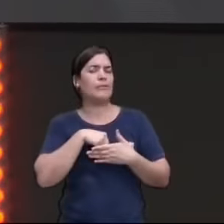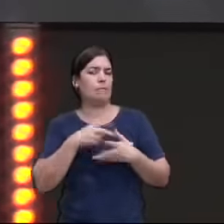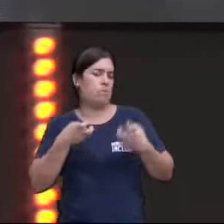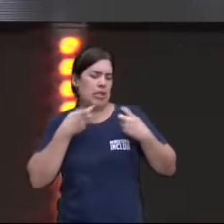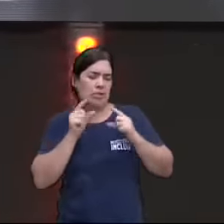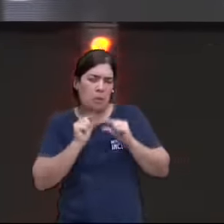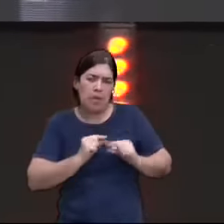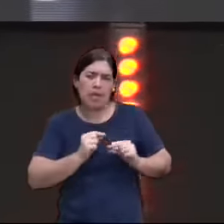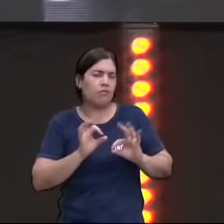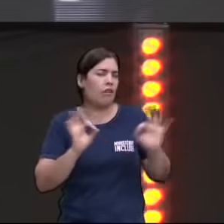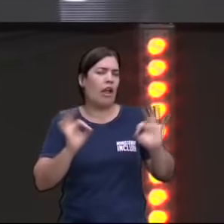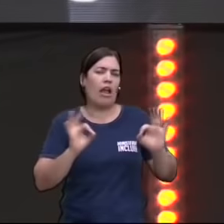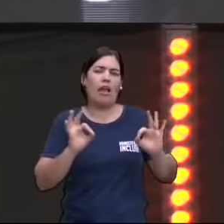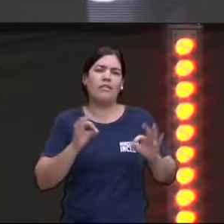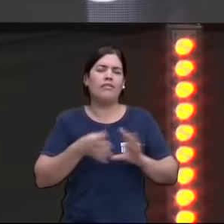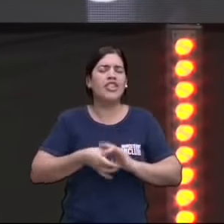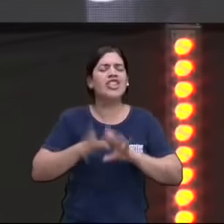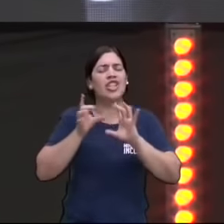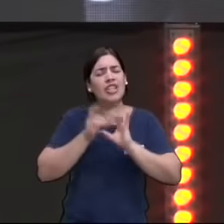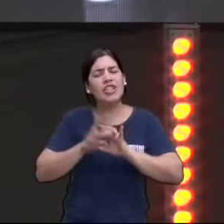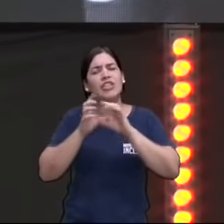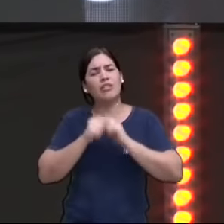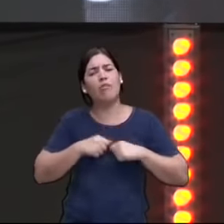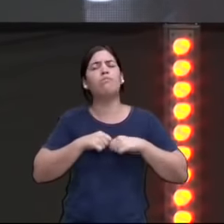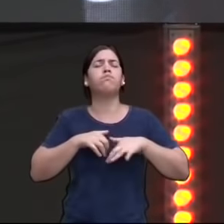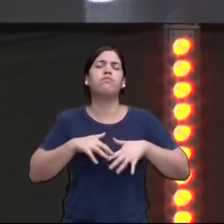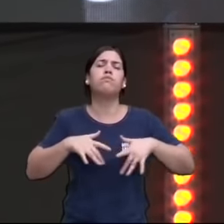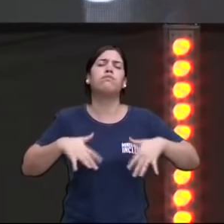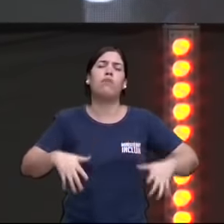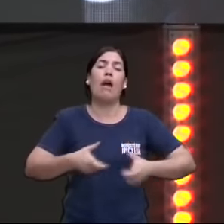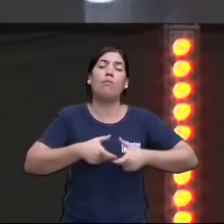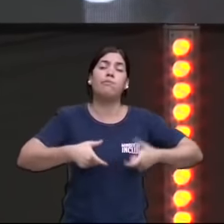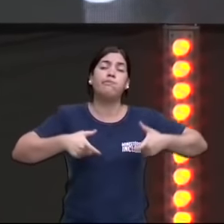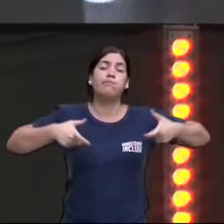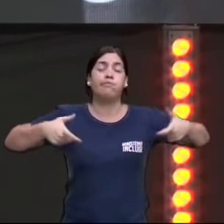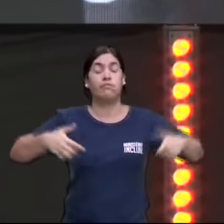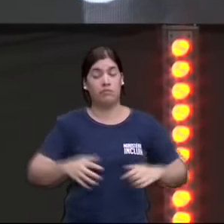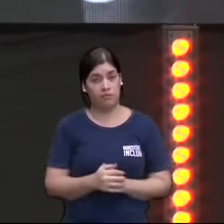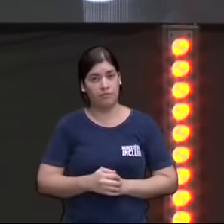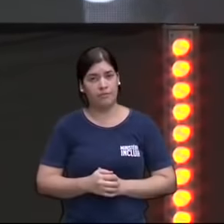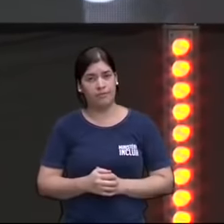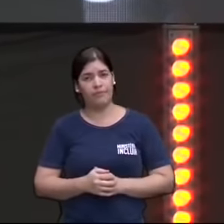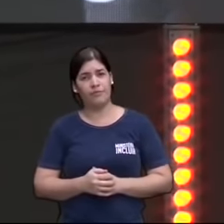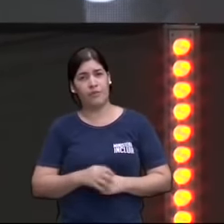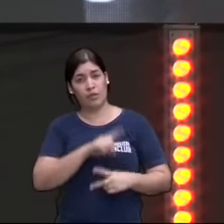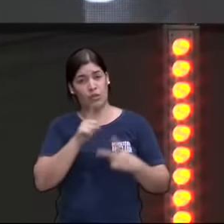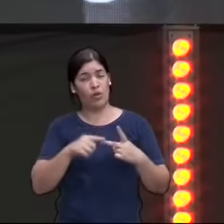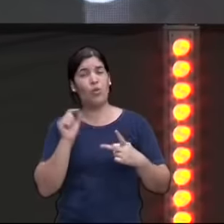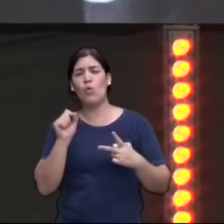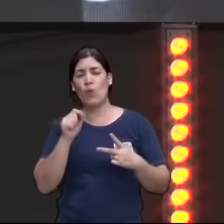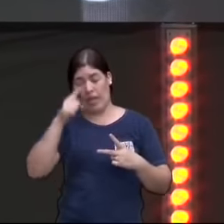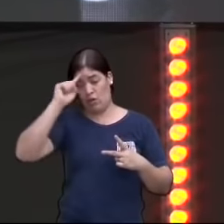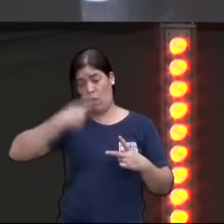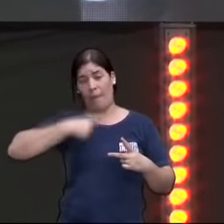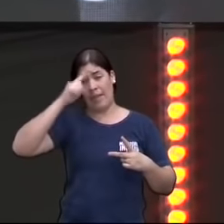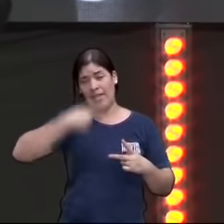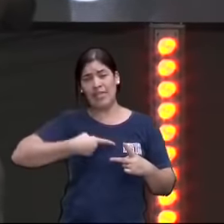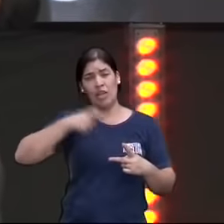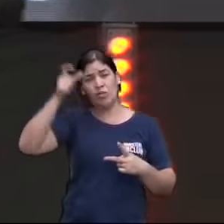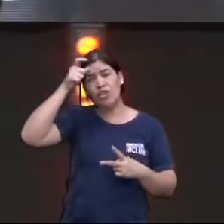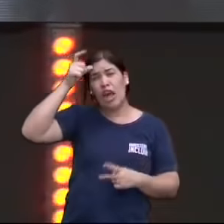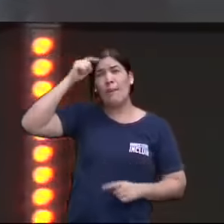Gente, contaminação. Uma outra coisa que acontece com a gente é a dominação. O diabo vai